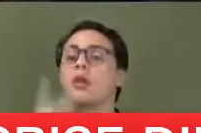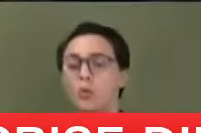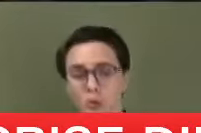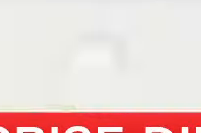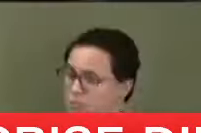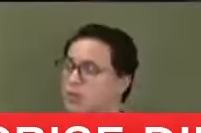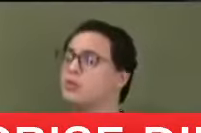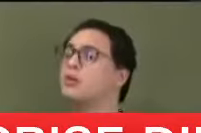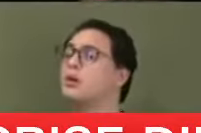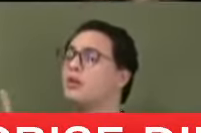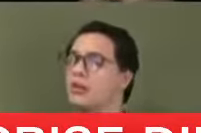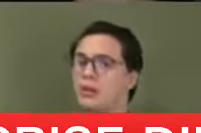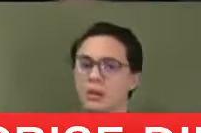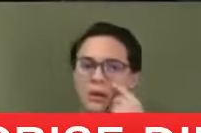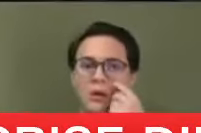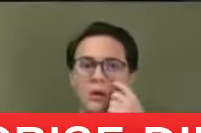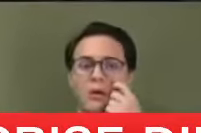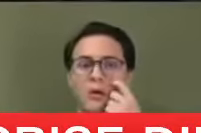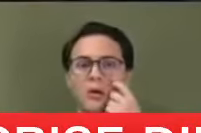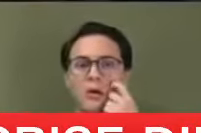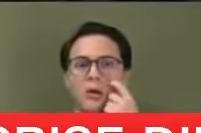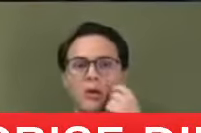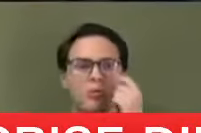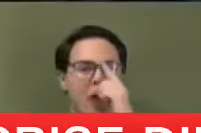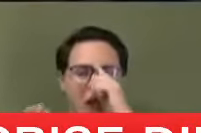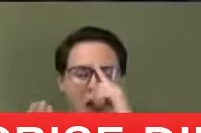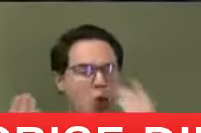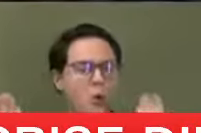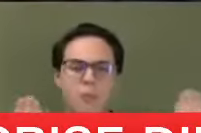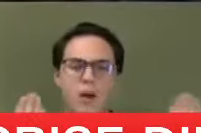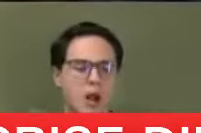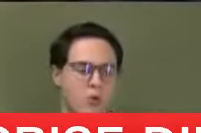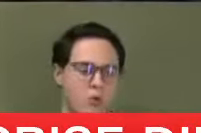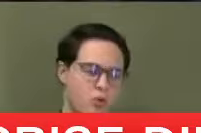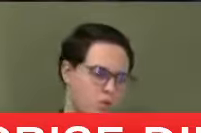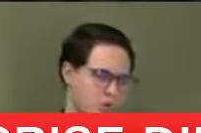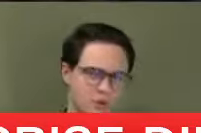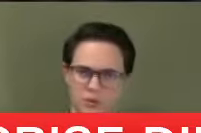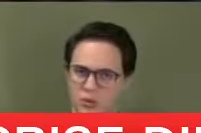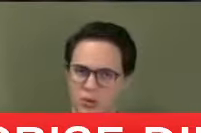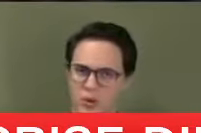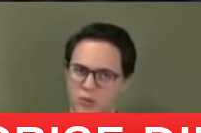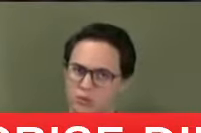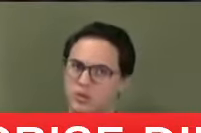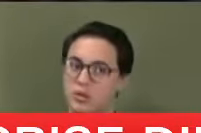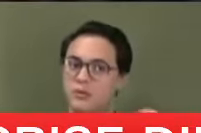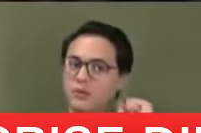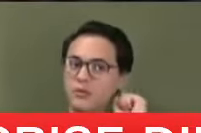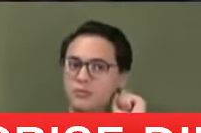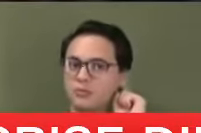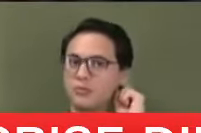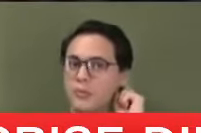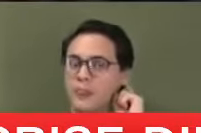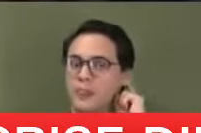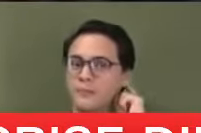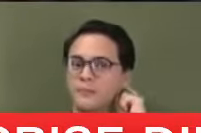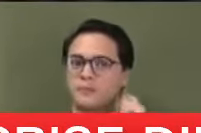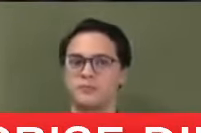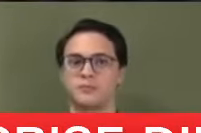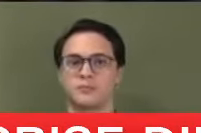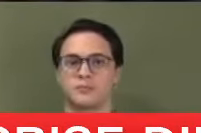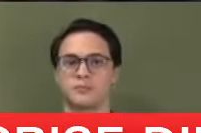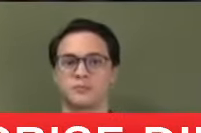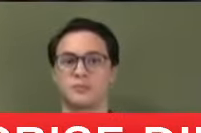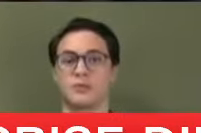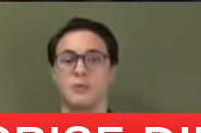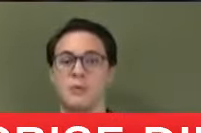lá hoje. Não é, não tem o que se comparar realmente com o Holocausto. É impossível. Até agora, o